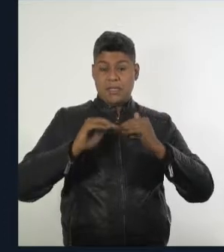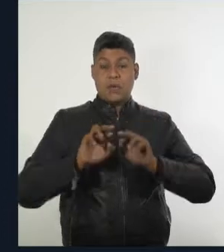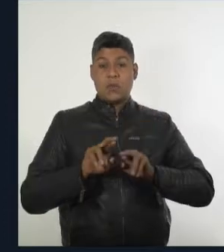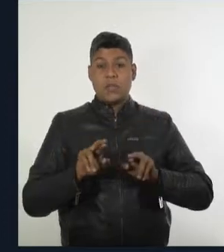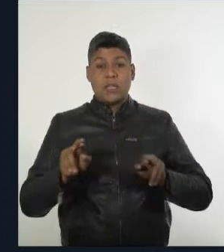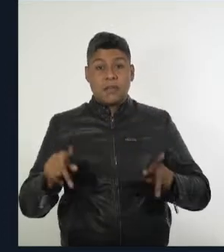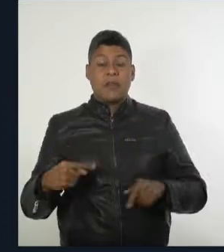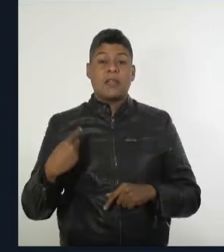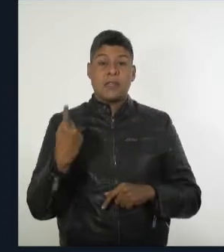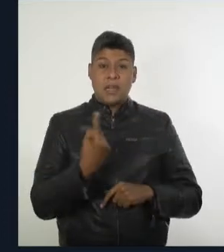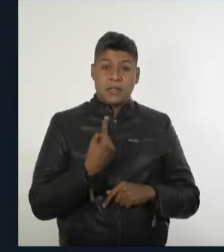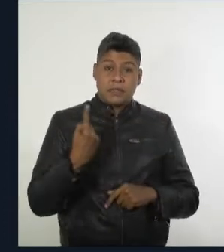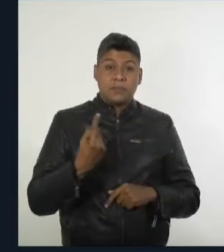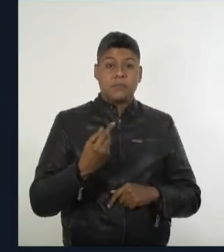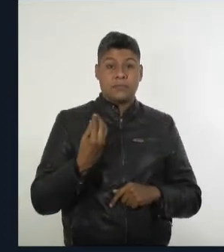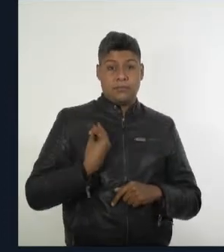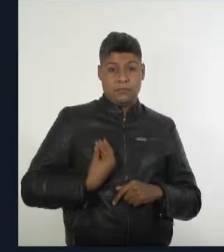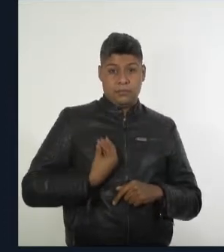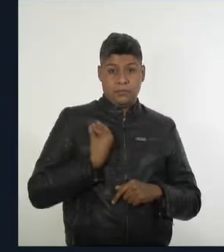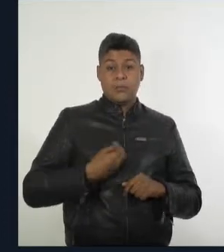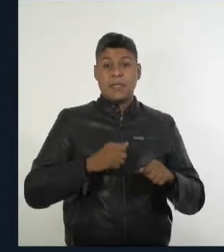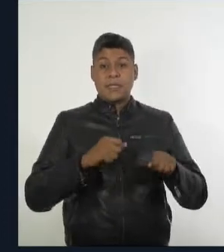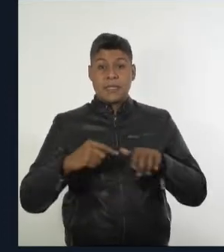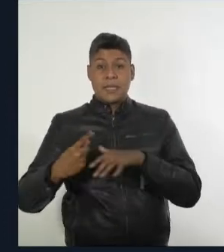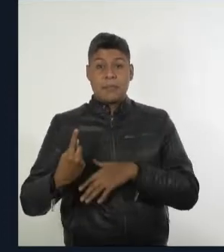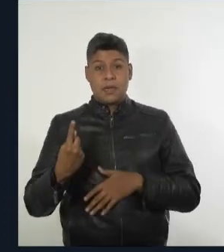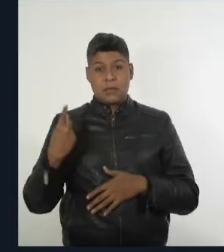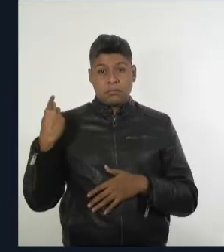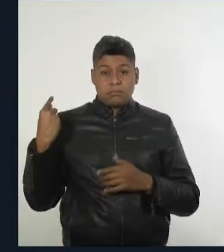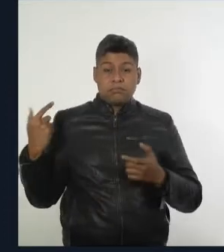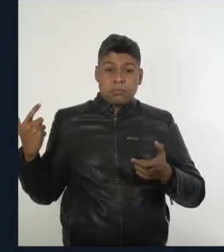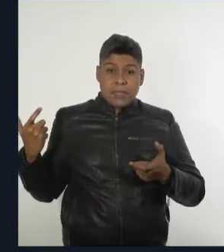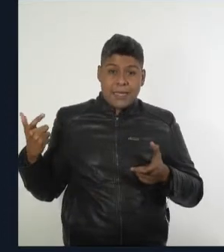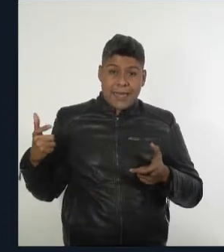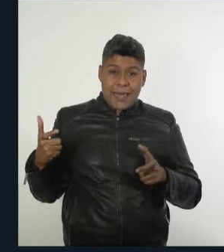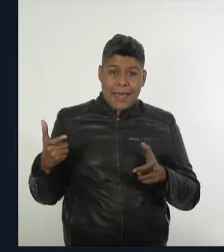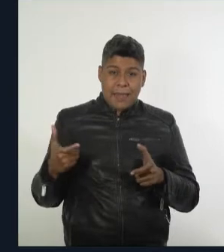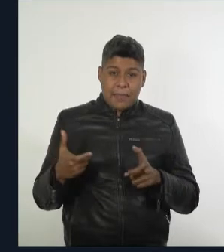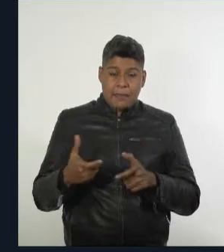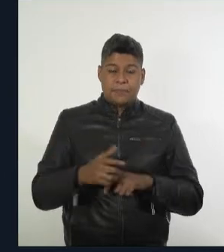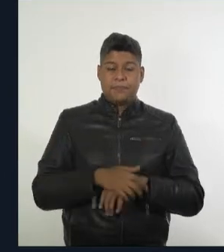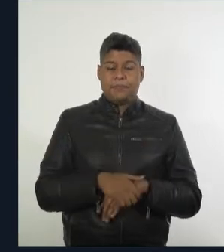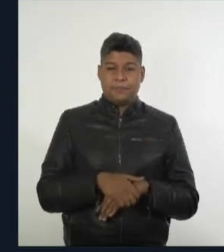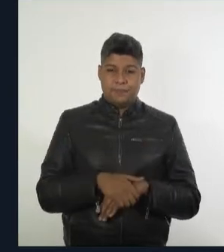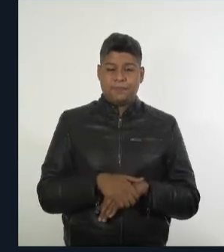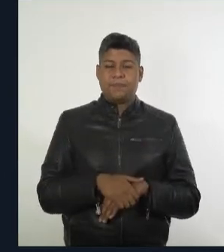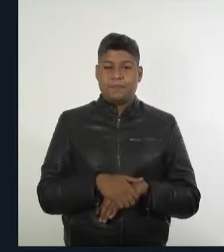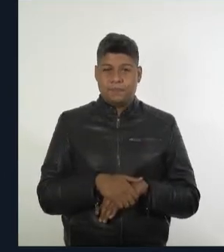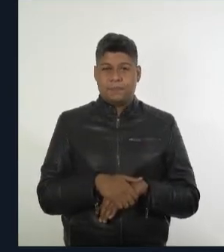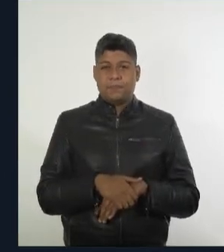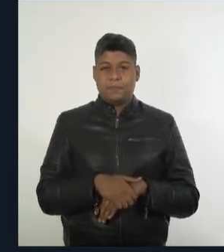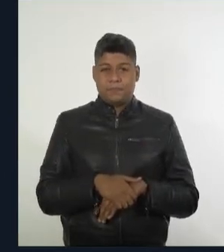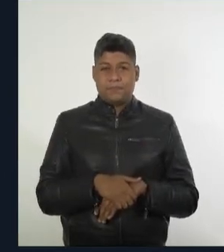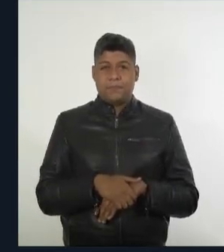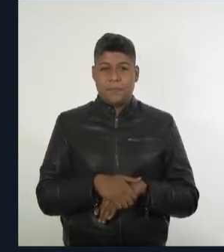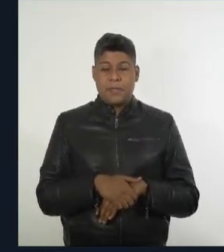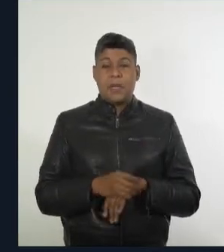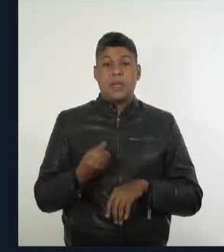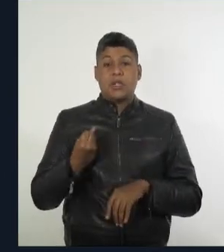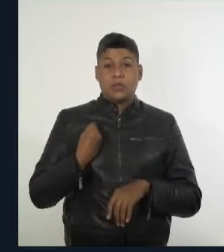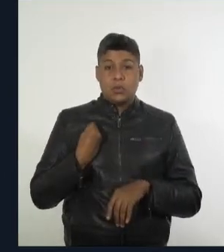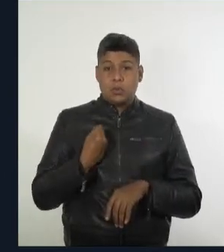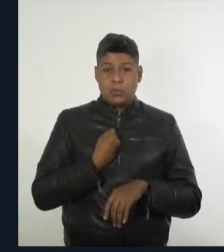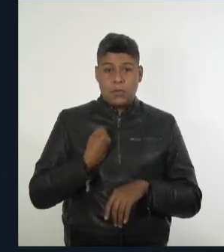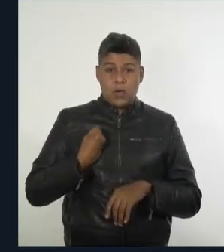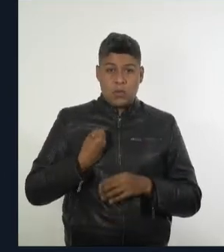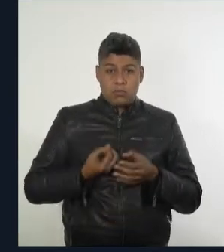diferente do que a gente vinha acumulando já há algumas semanas de queda contínua. Em relação ao número